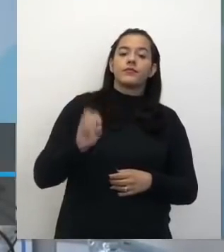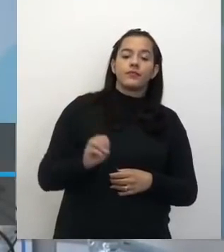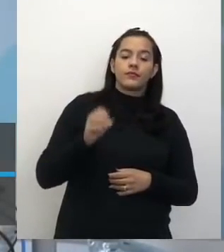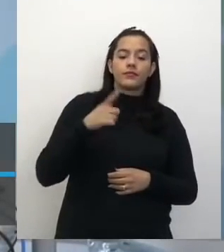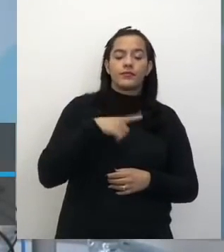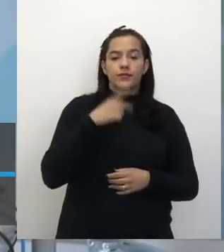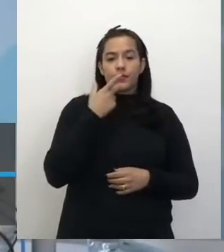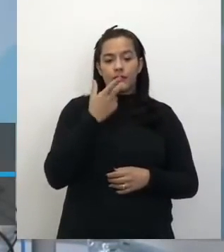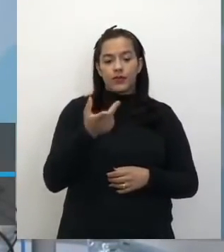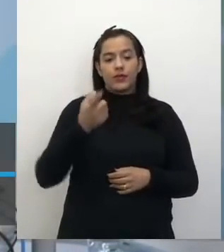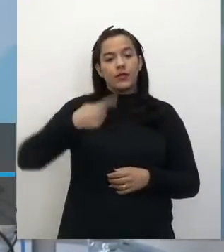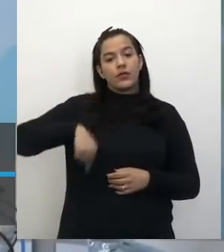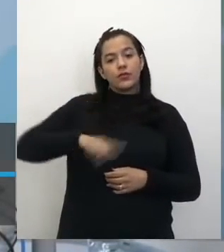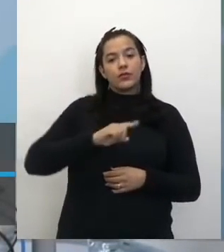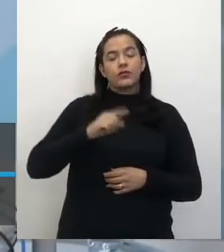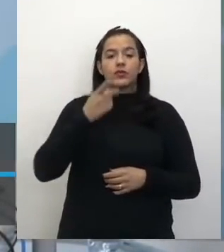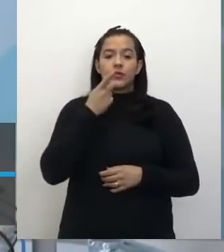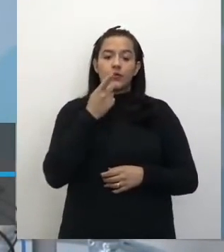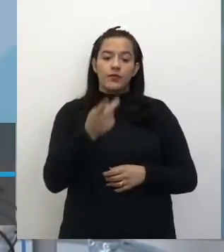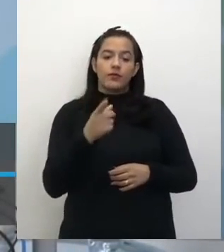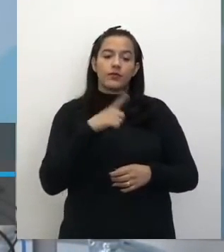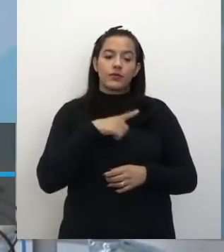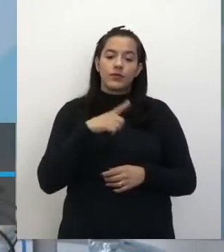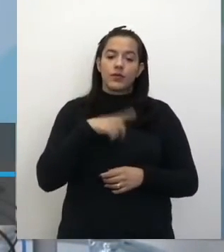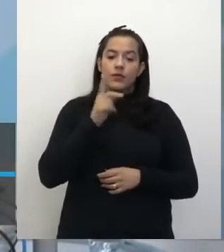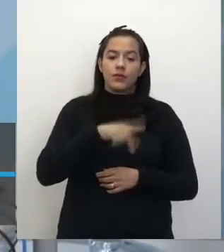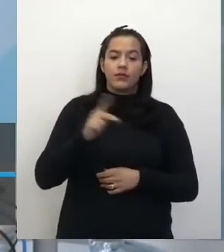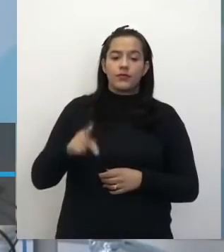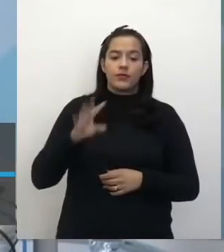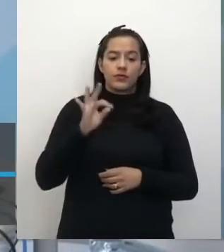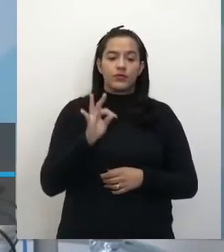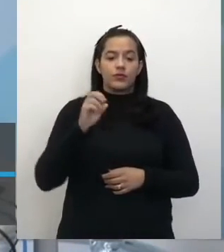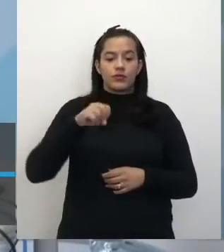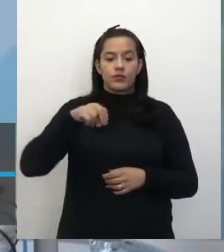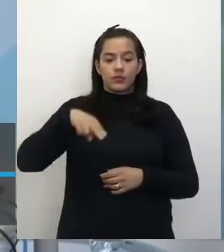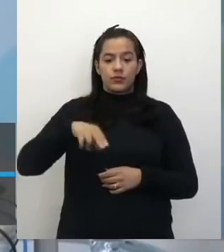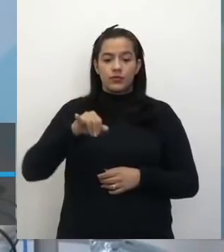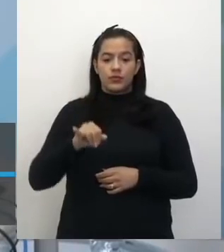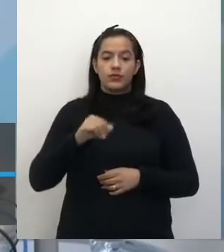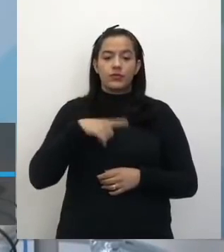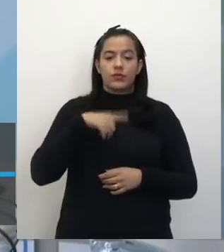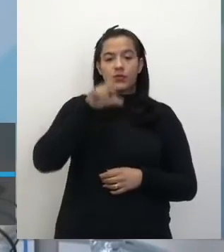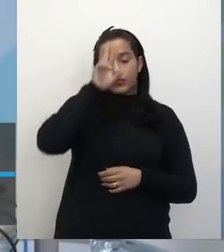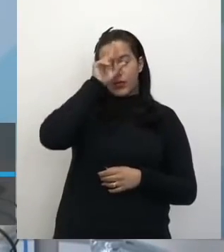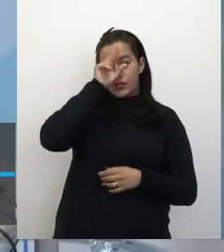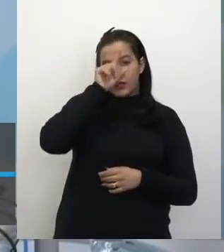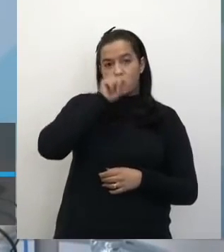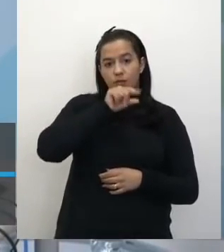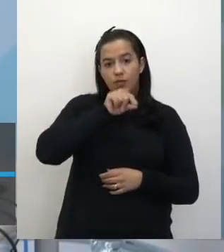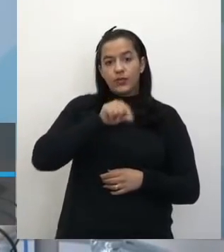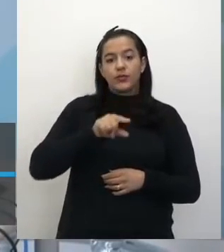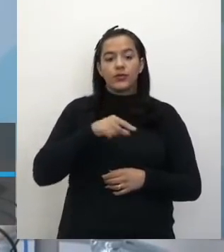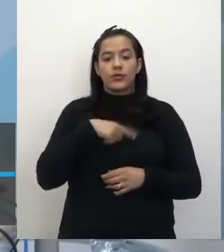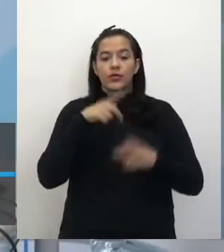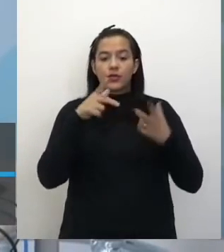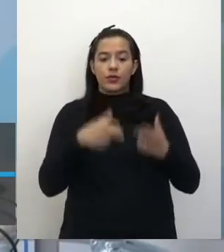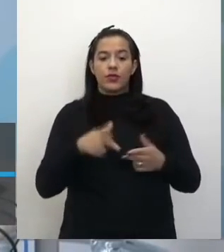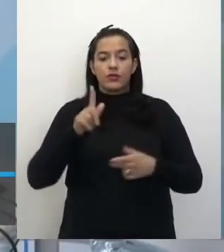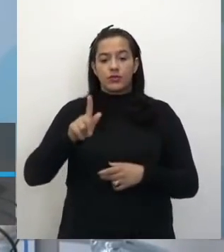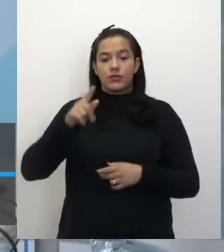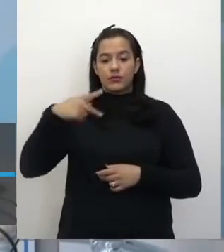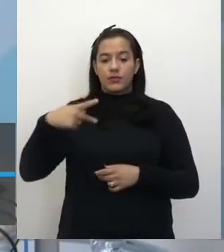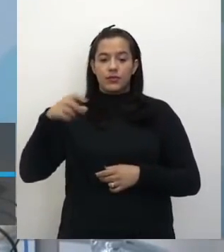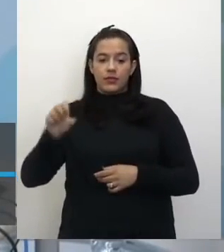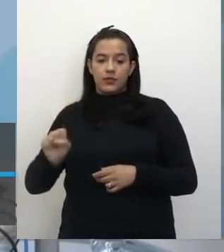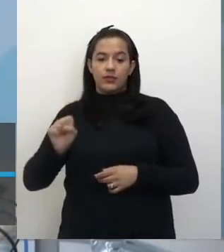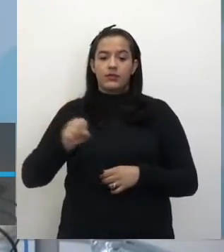alunos, no caso os alunos dele, né, estão dizendo que o professor Tony faz a voz da formiguinha como se fosse a do GPS, lá da